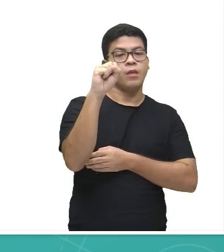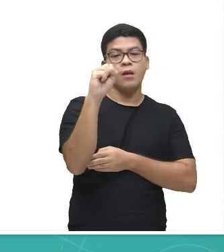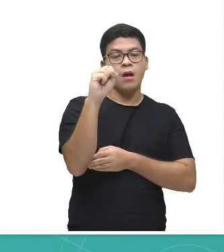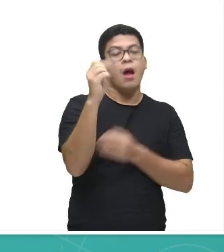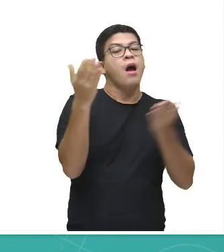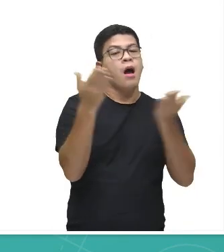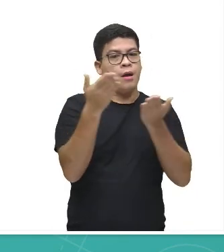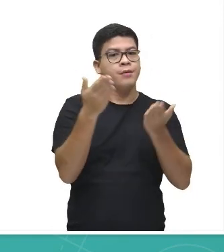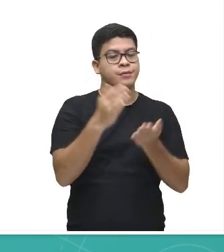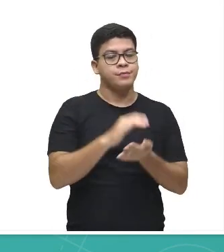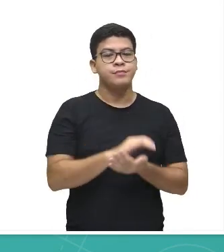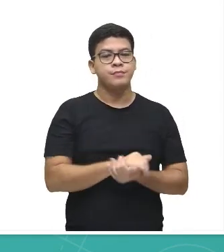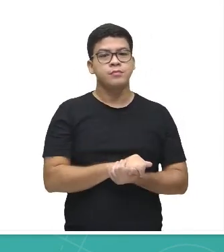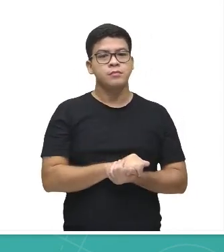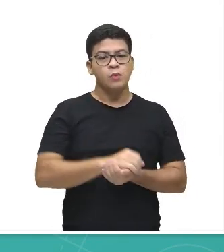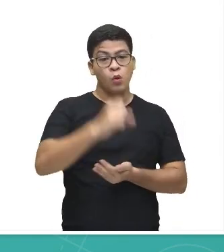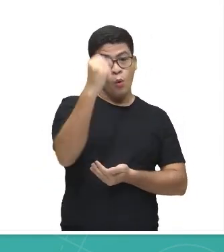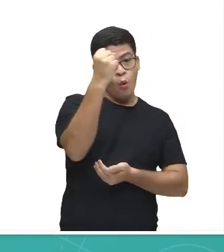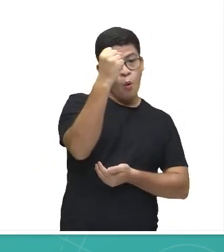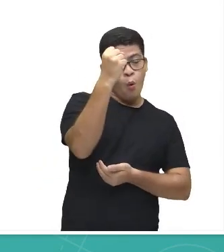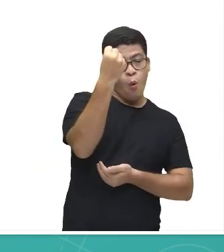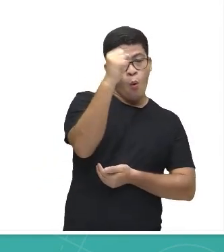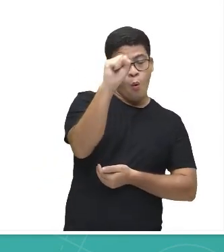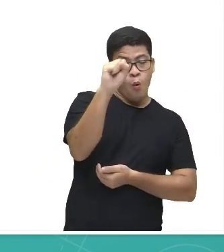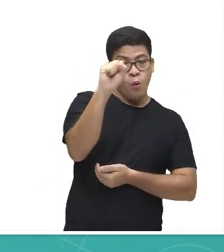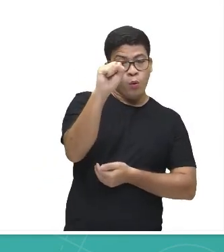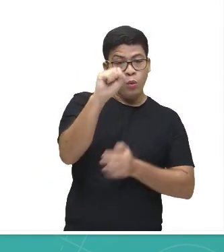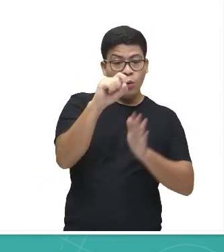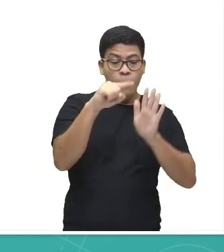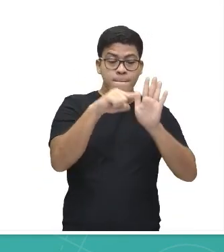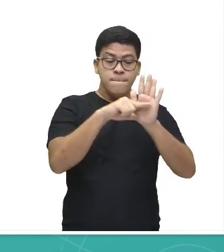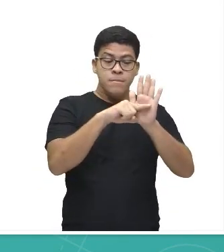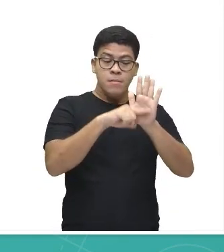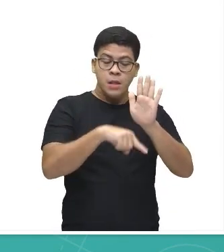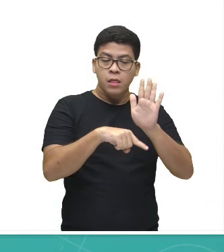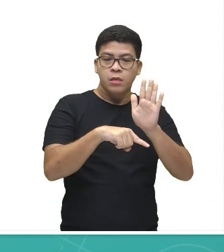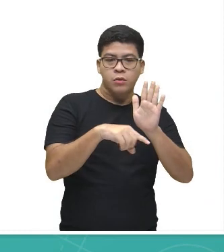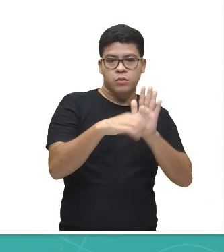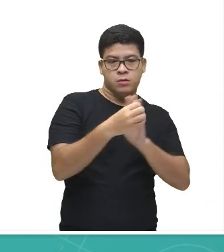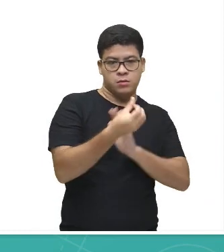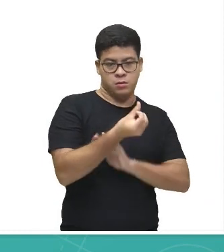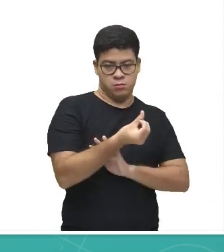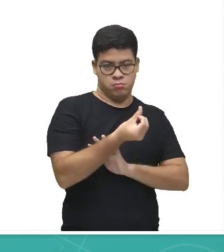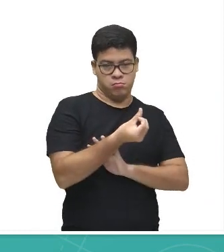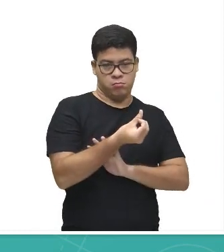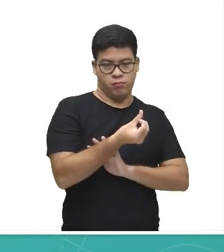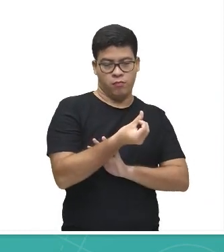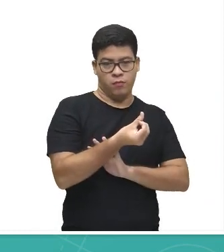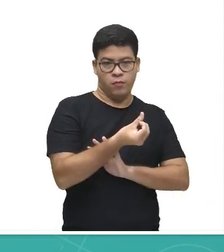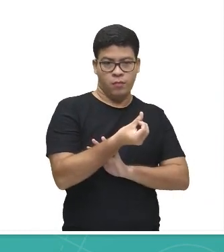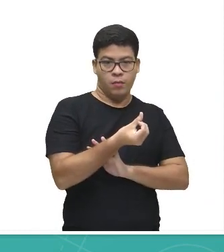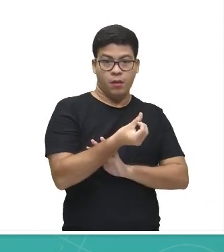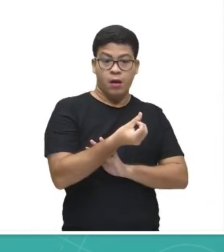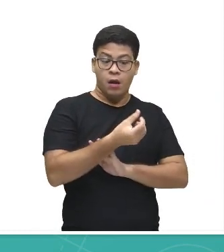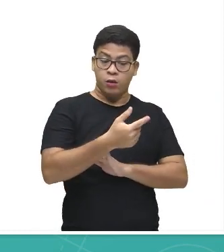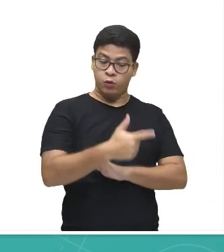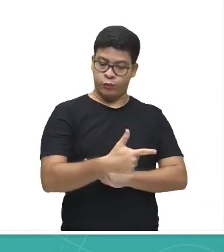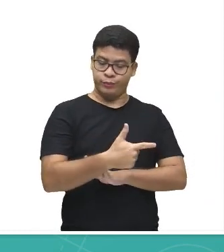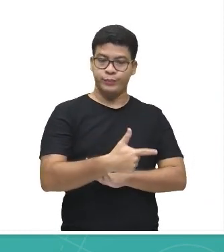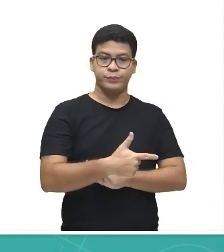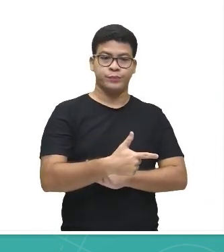8. Então, ao invés de eu fazer 9 menos 6, eu vou fazer 8 menos 6, que é igual